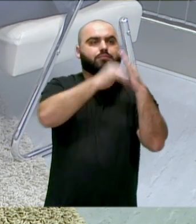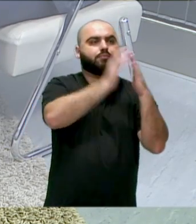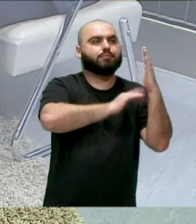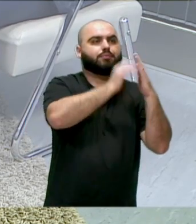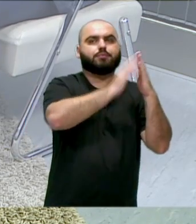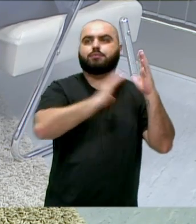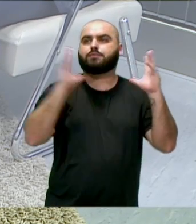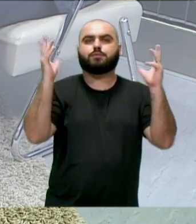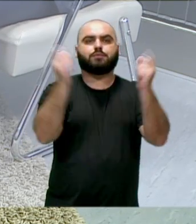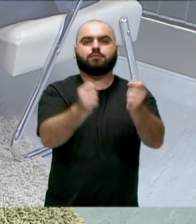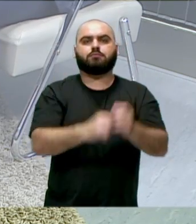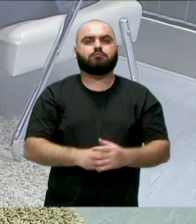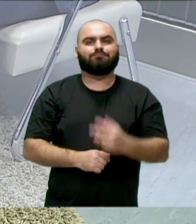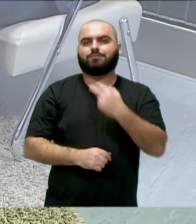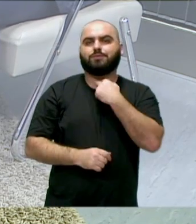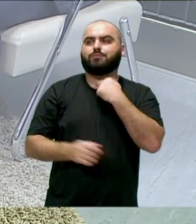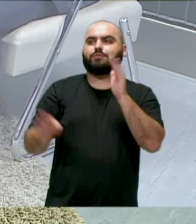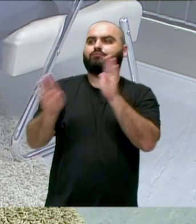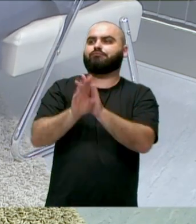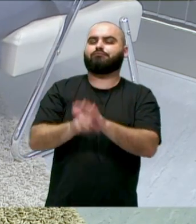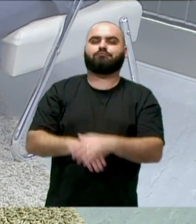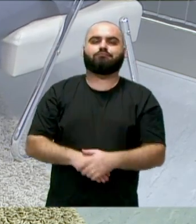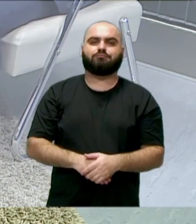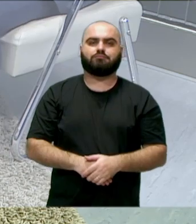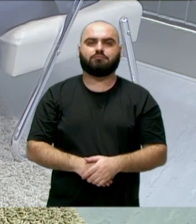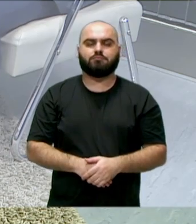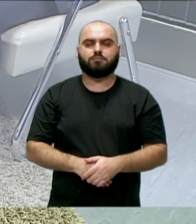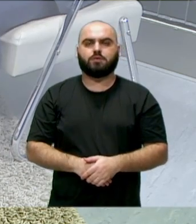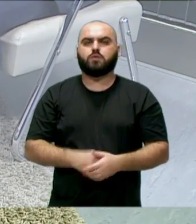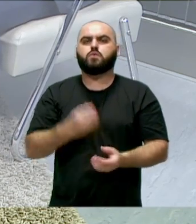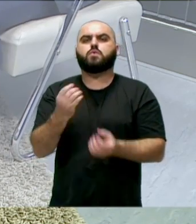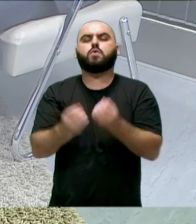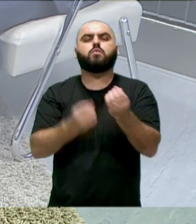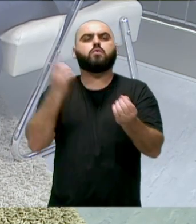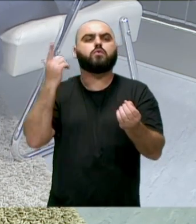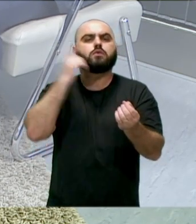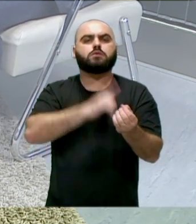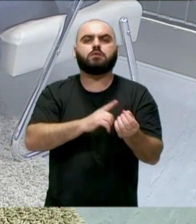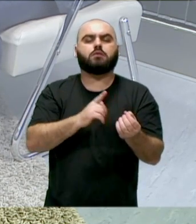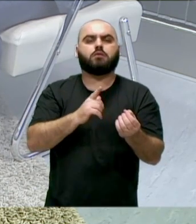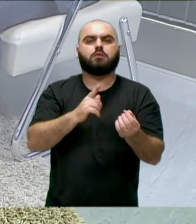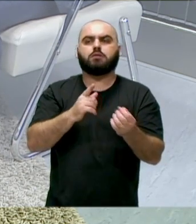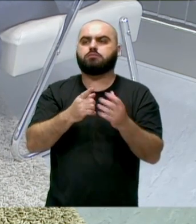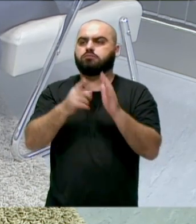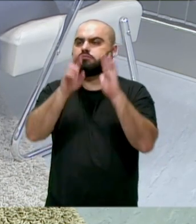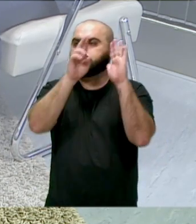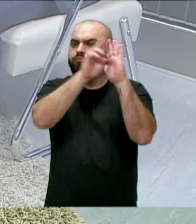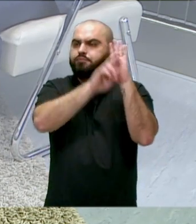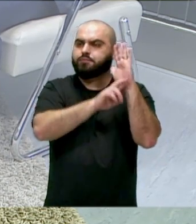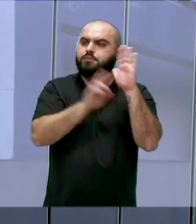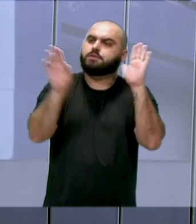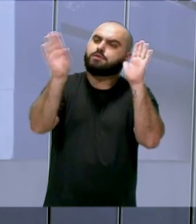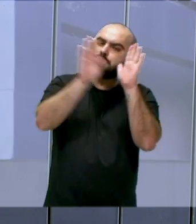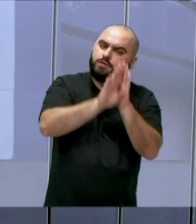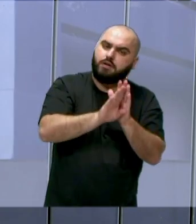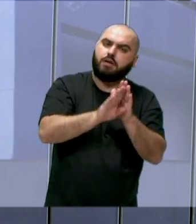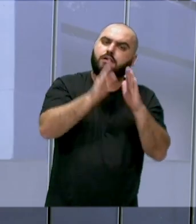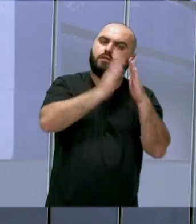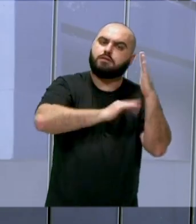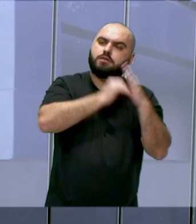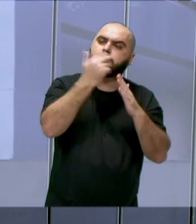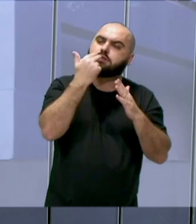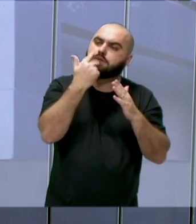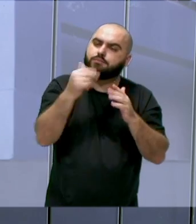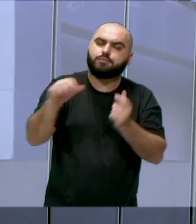praças, né? Nós não podemos receber. Então, de que forma a gente consegue regulamentar o recebimento desse tipo de